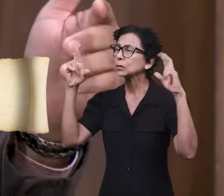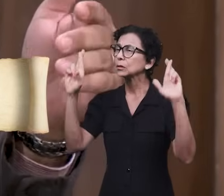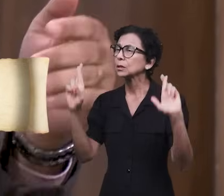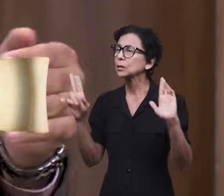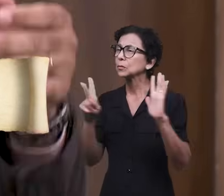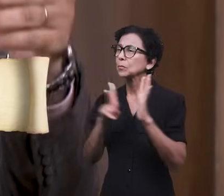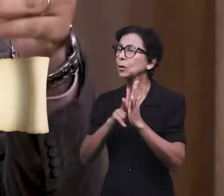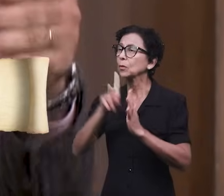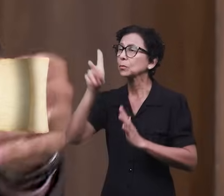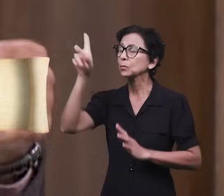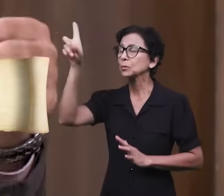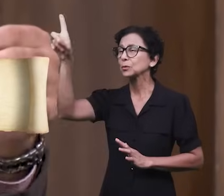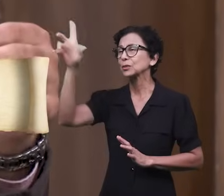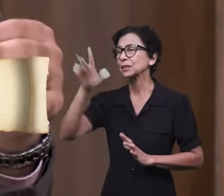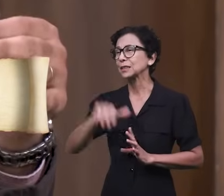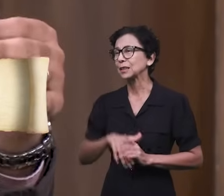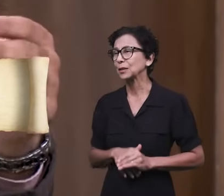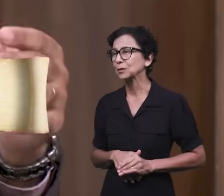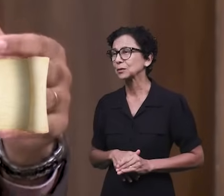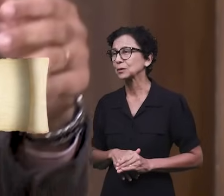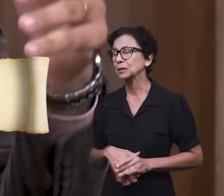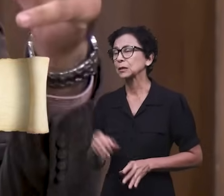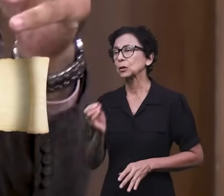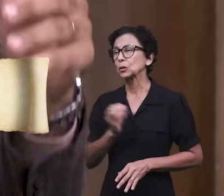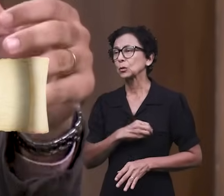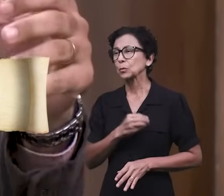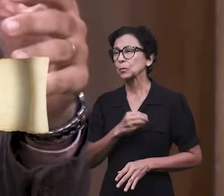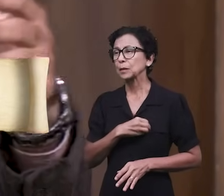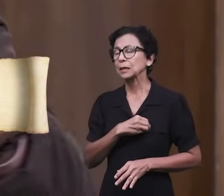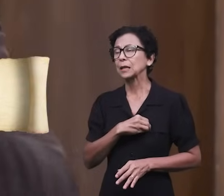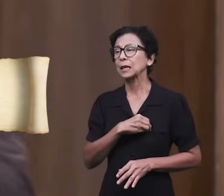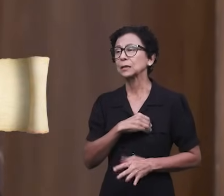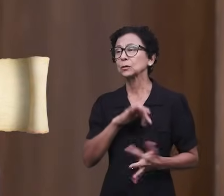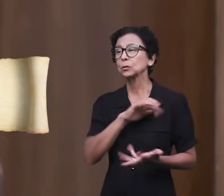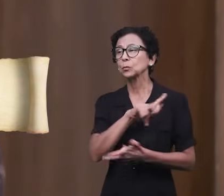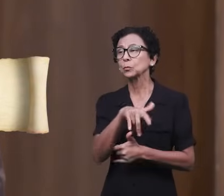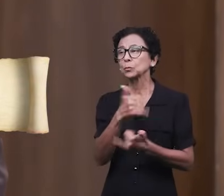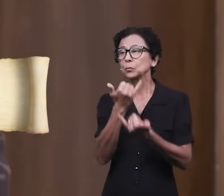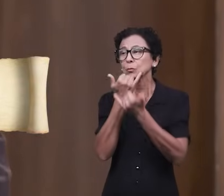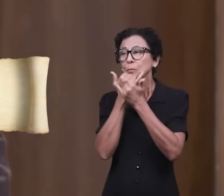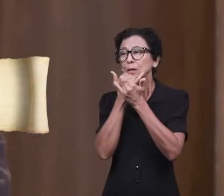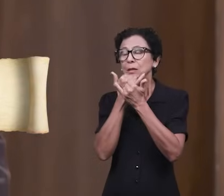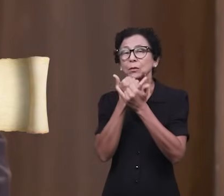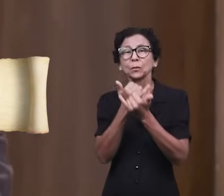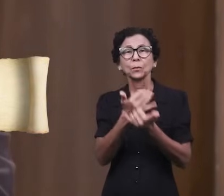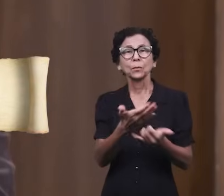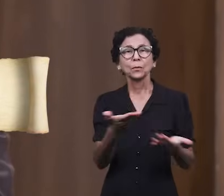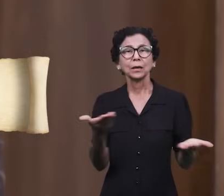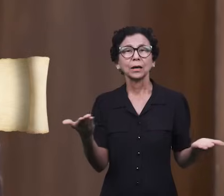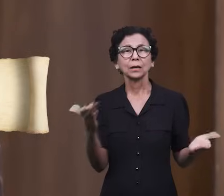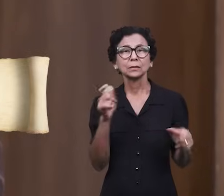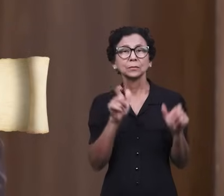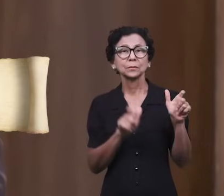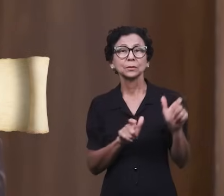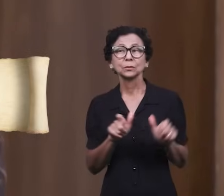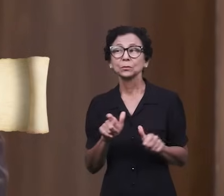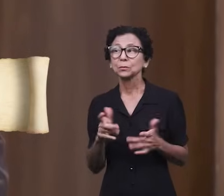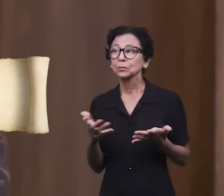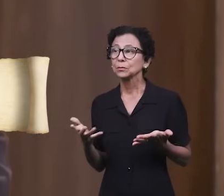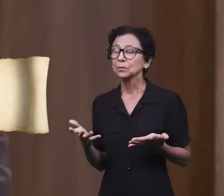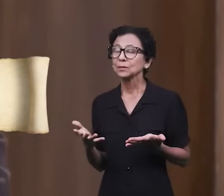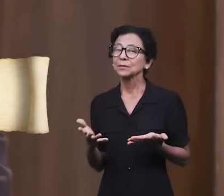foi uma história real, uma experiência real, que está registrado na Bíblia como